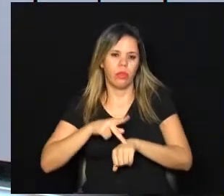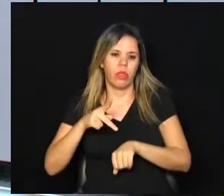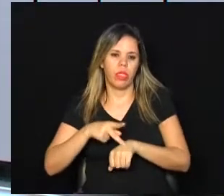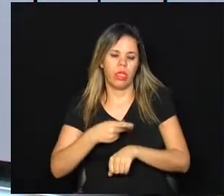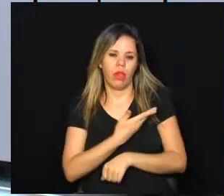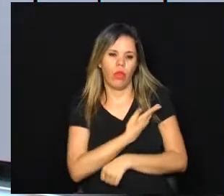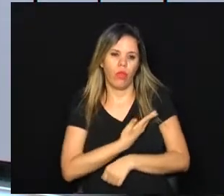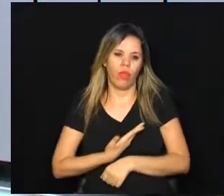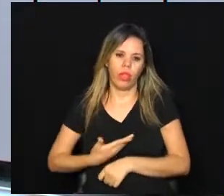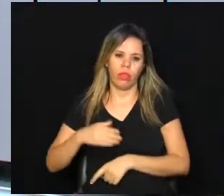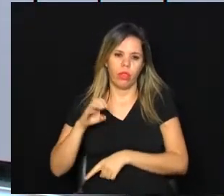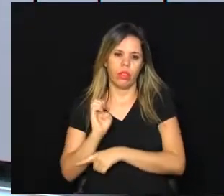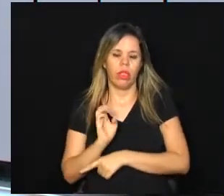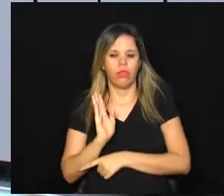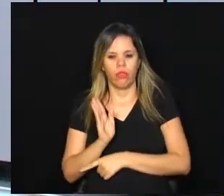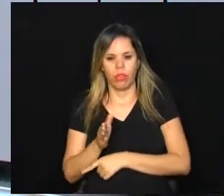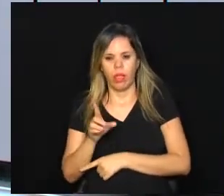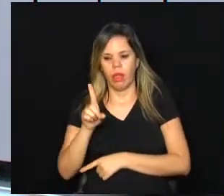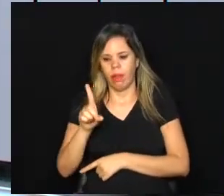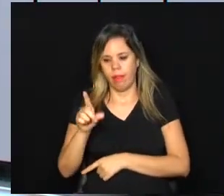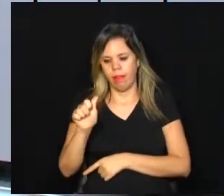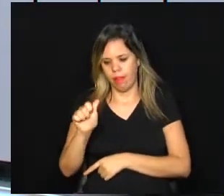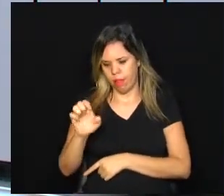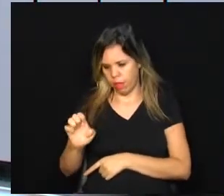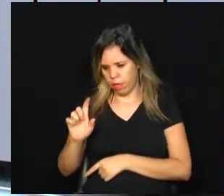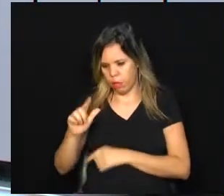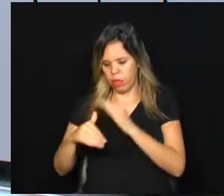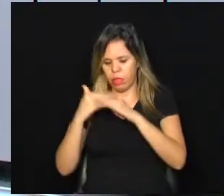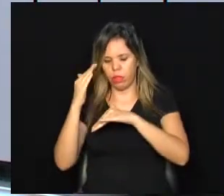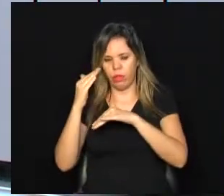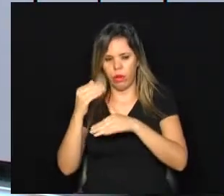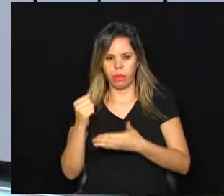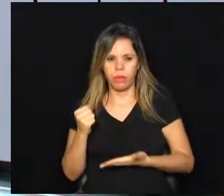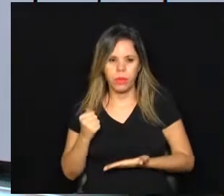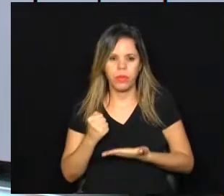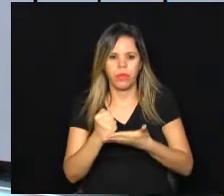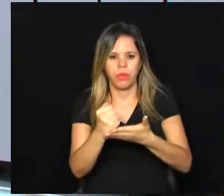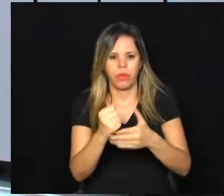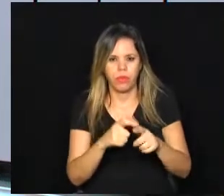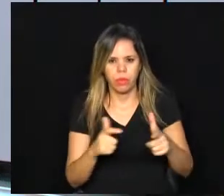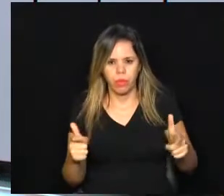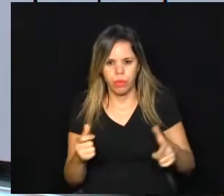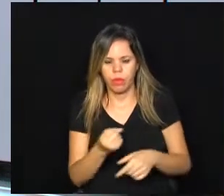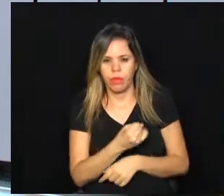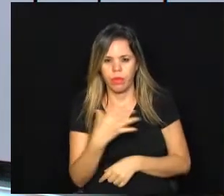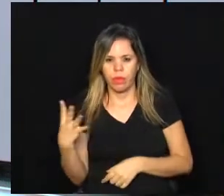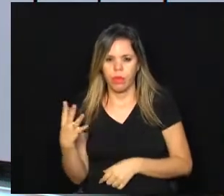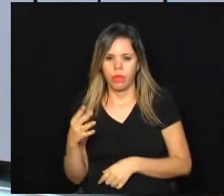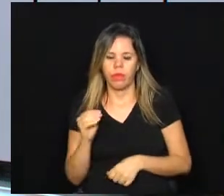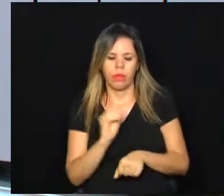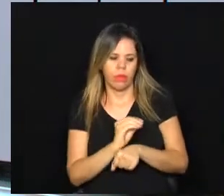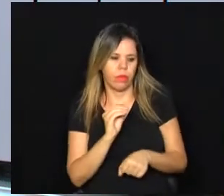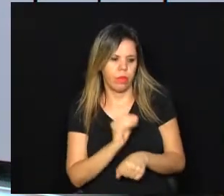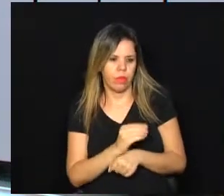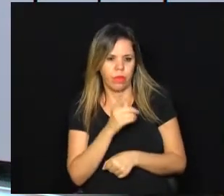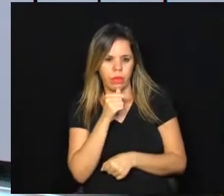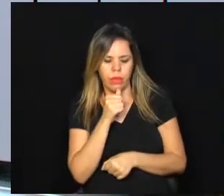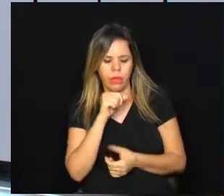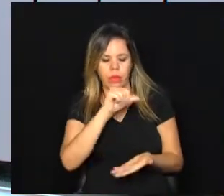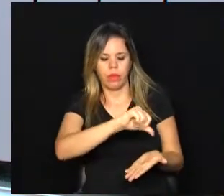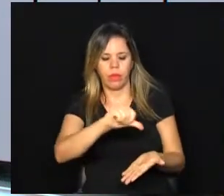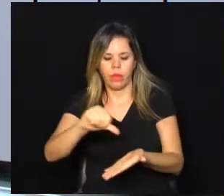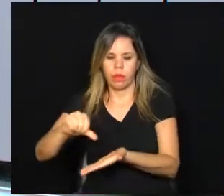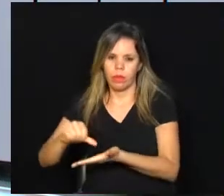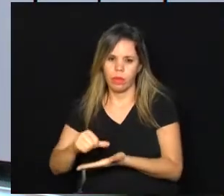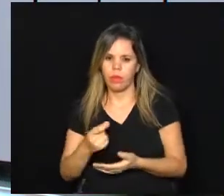da EE, está desenvolvendo, que é também para ajudar a aumentar a nossa capacidade de reservação na região.